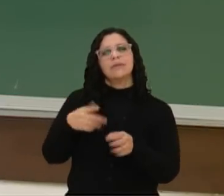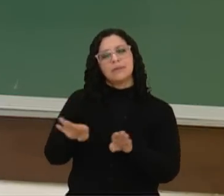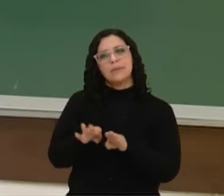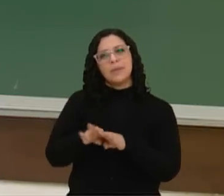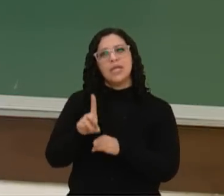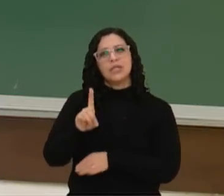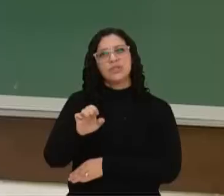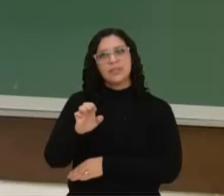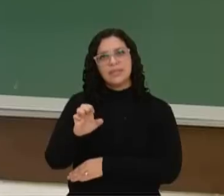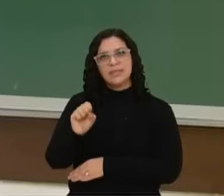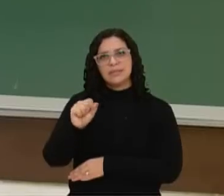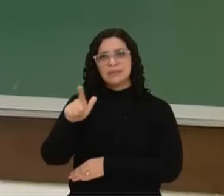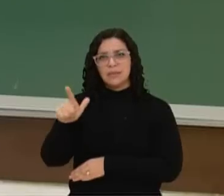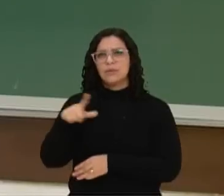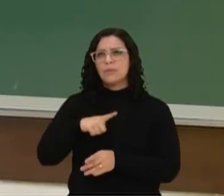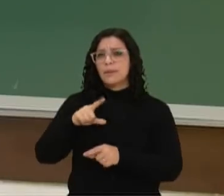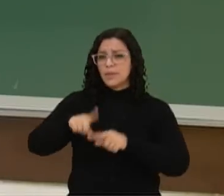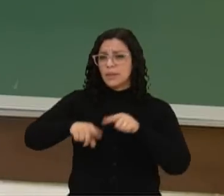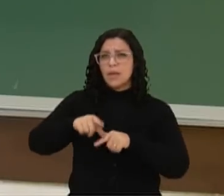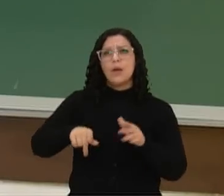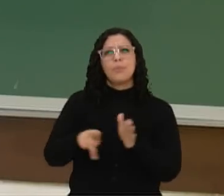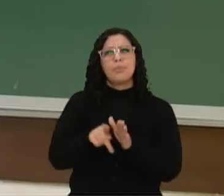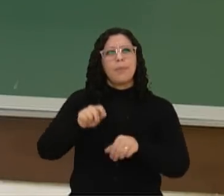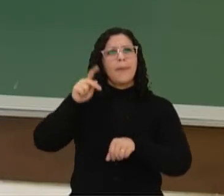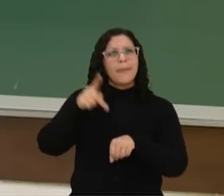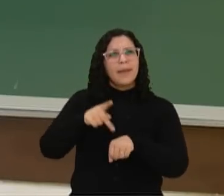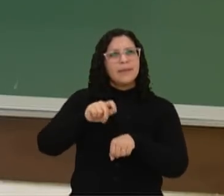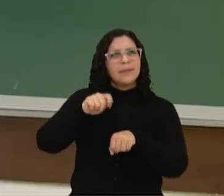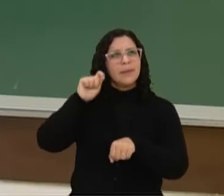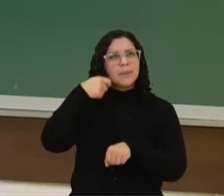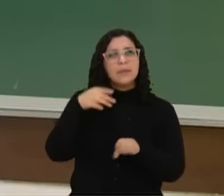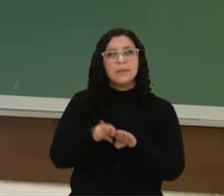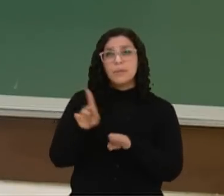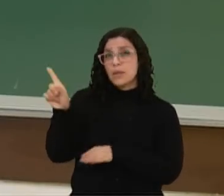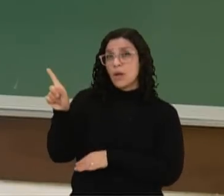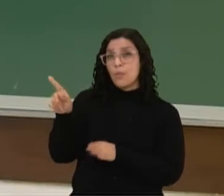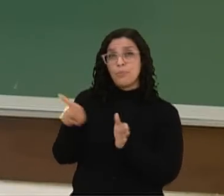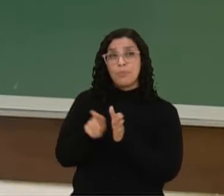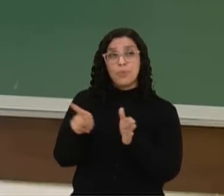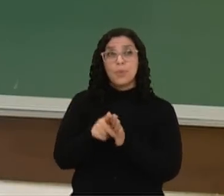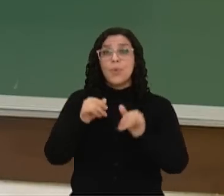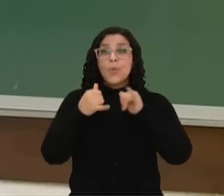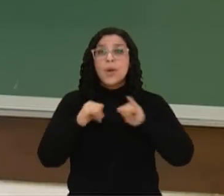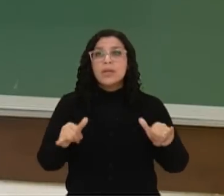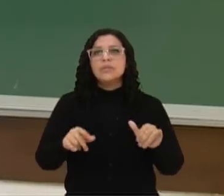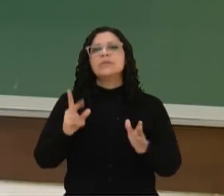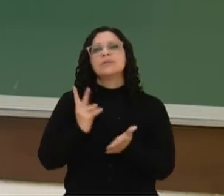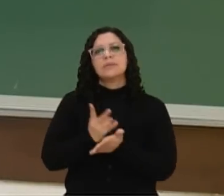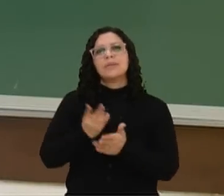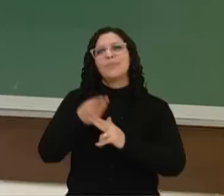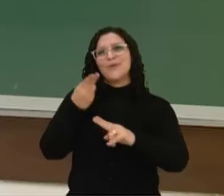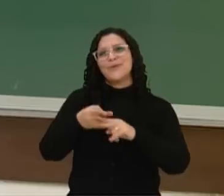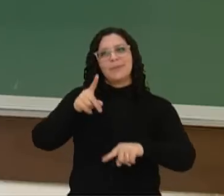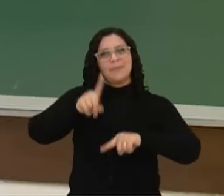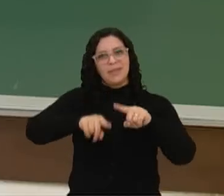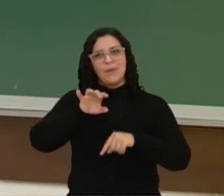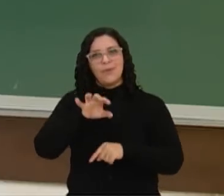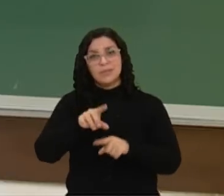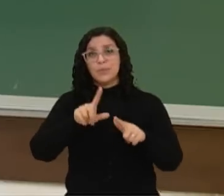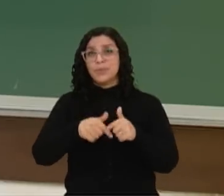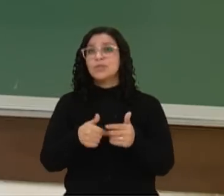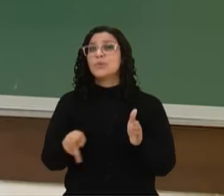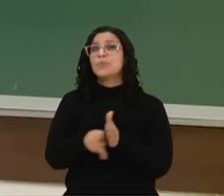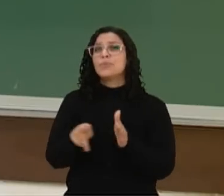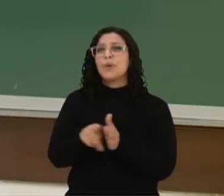ou seja, das fontes de energia do Brasil, é constituída por combustíveis fósseis, principalmente